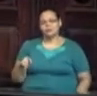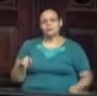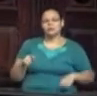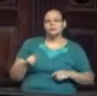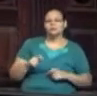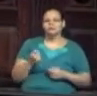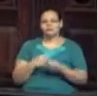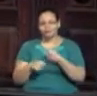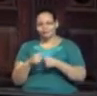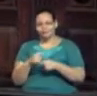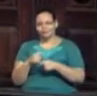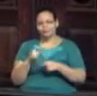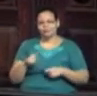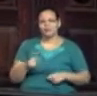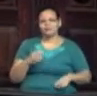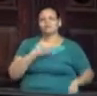Estado,